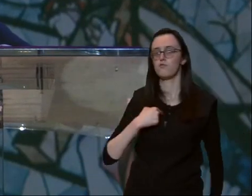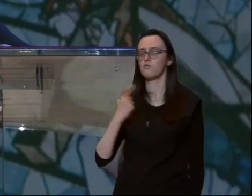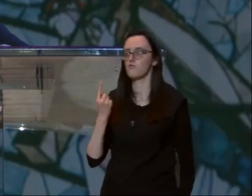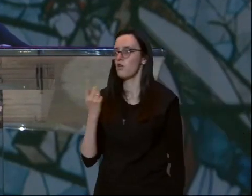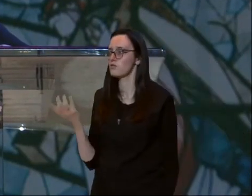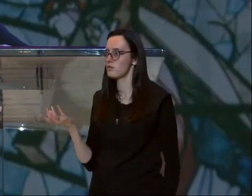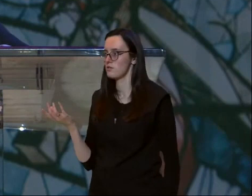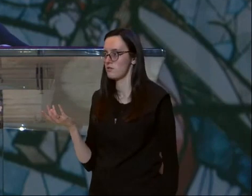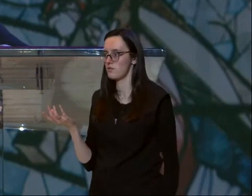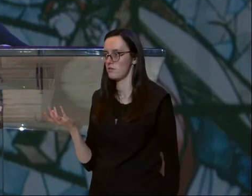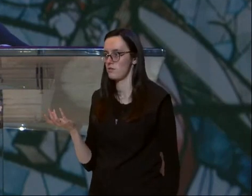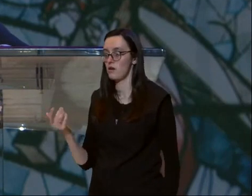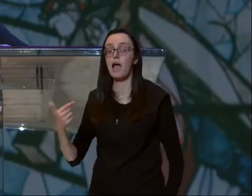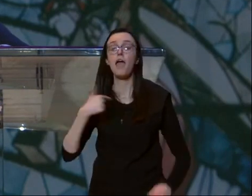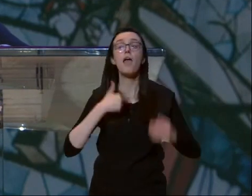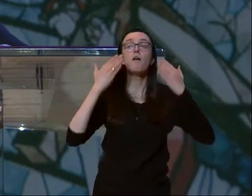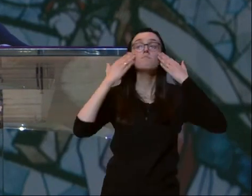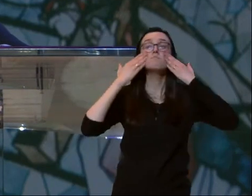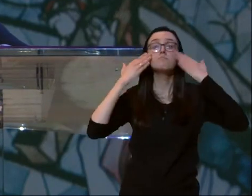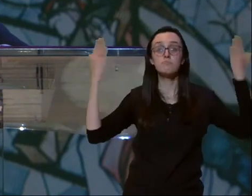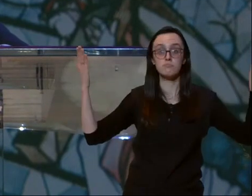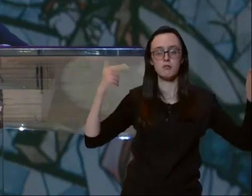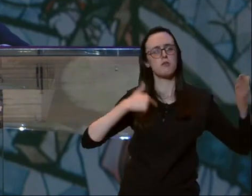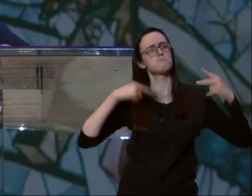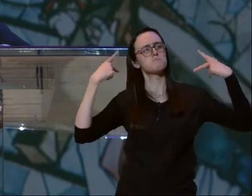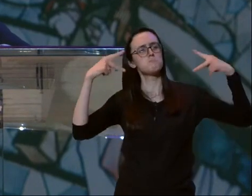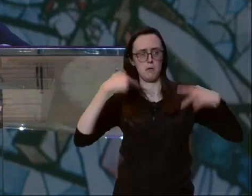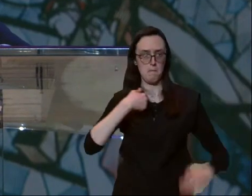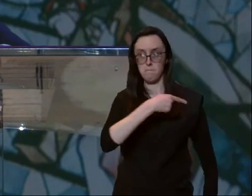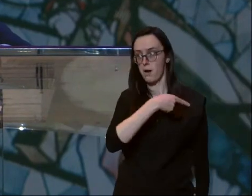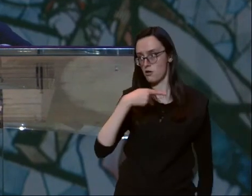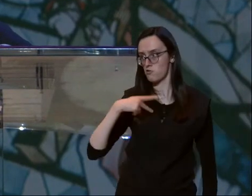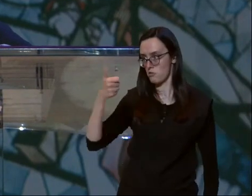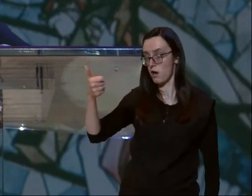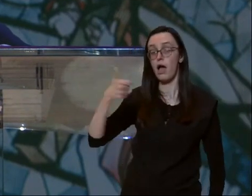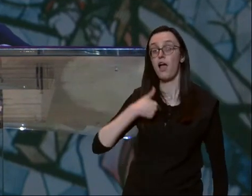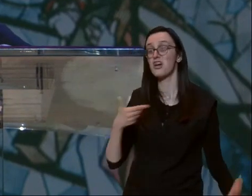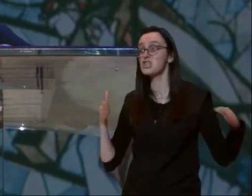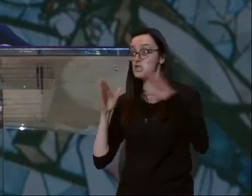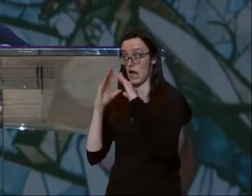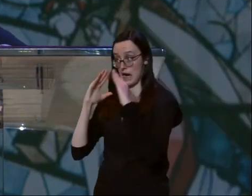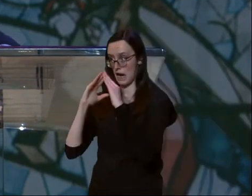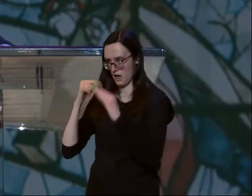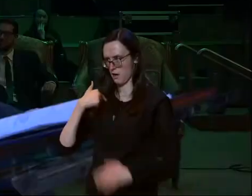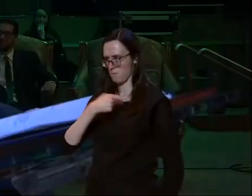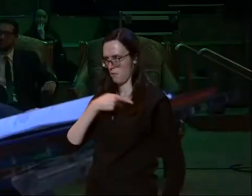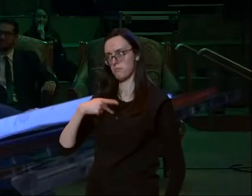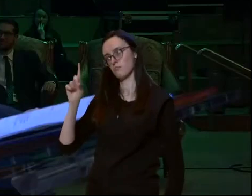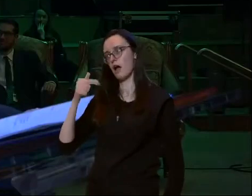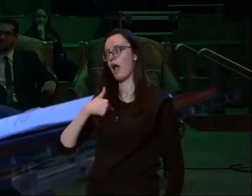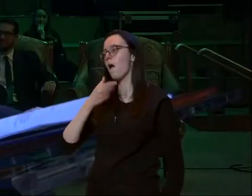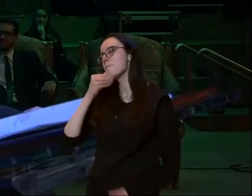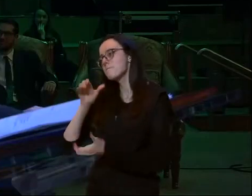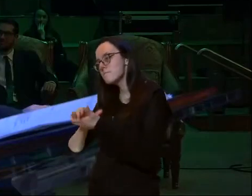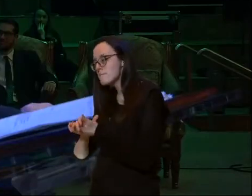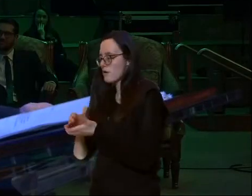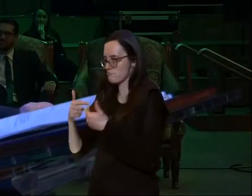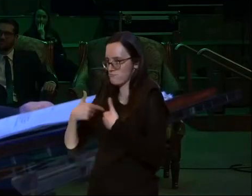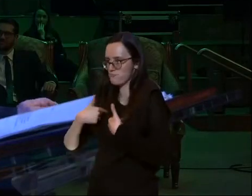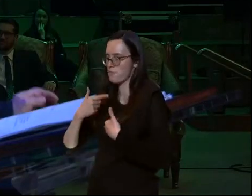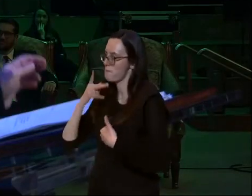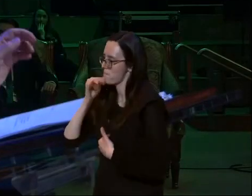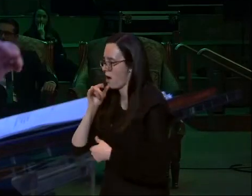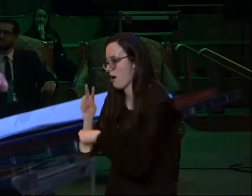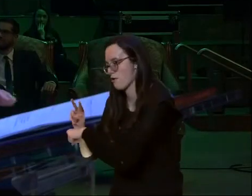sou o esposo. Quando eu me tranco no meu quarto, quando eu penso nos meus problemas, nas minhas